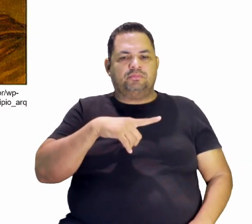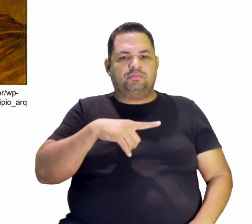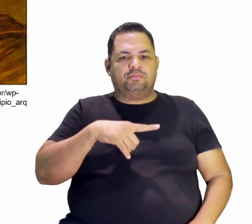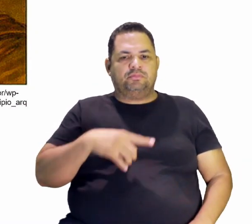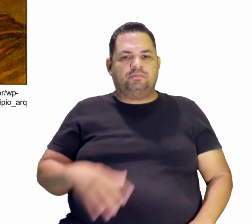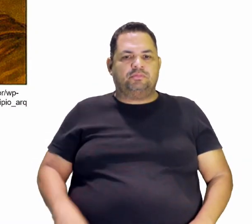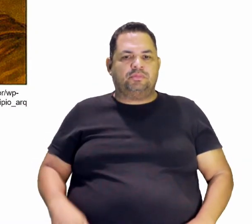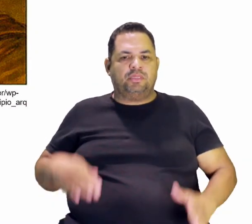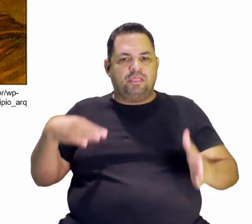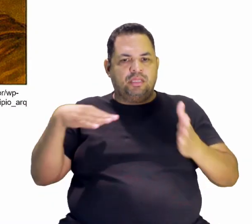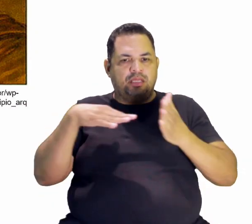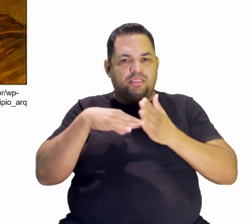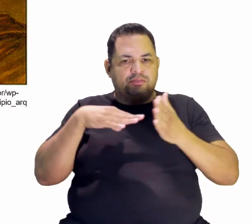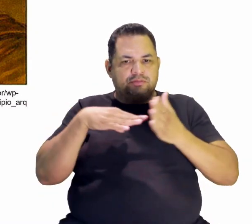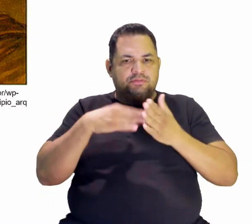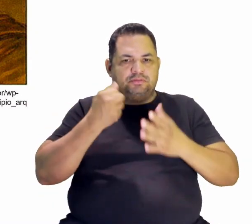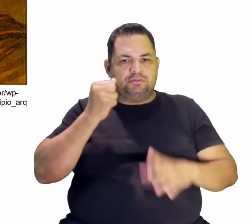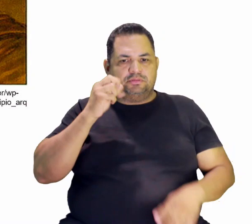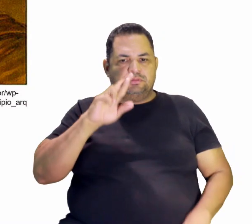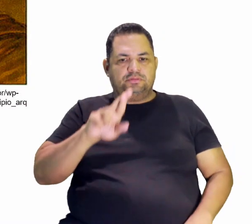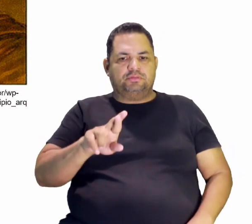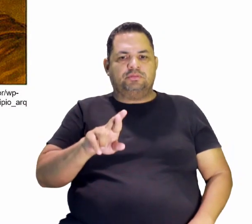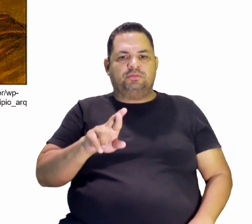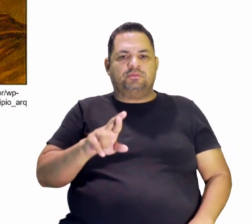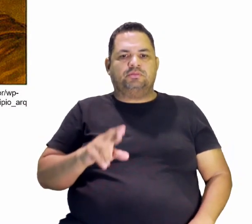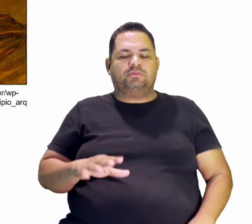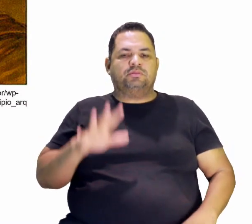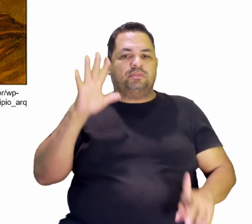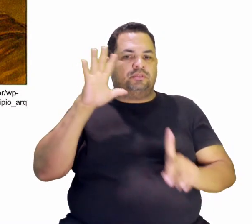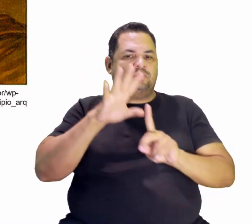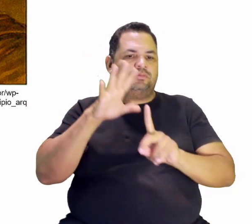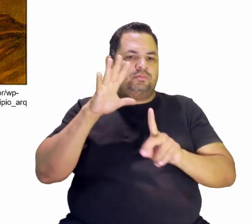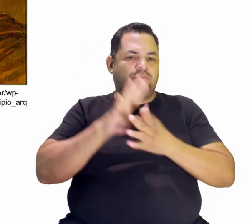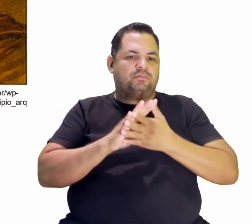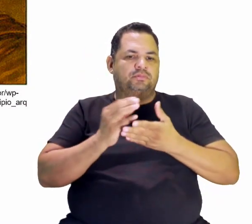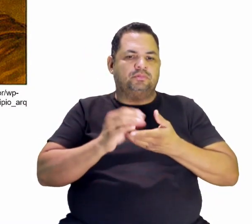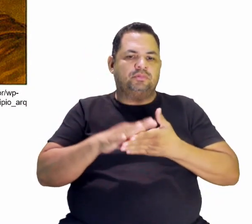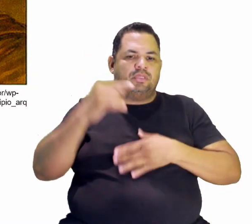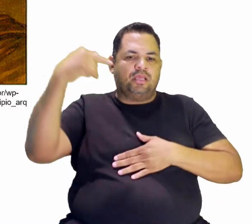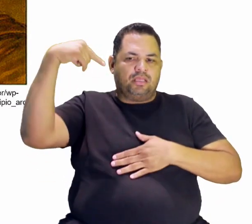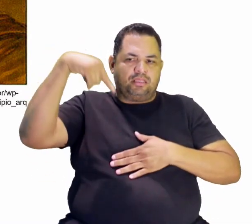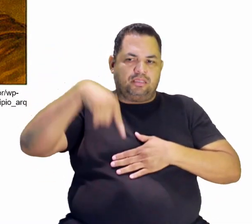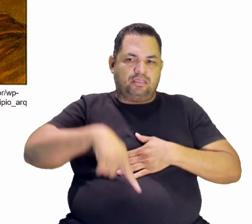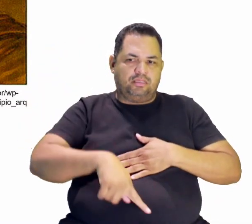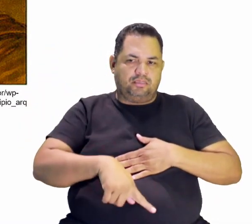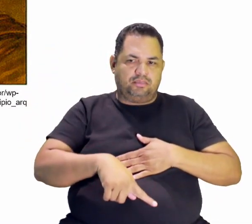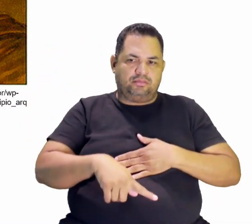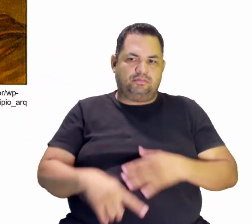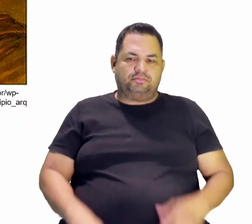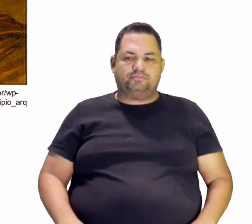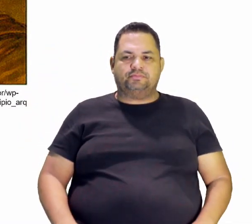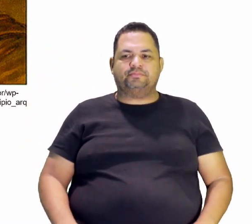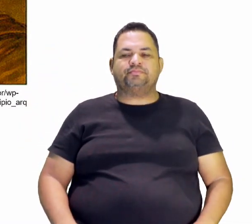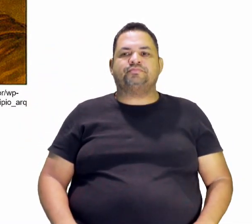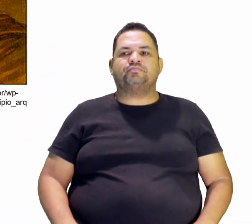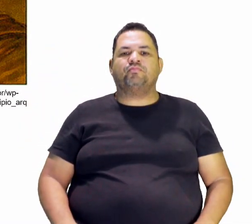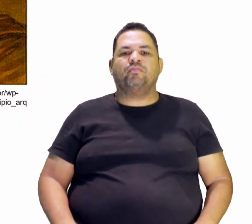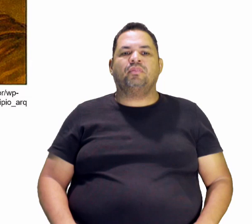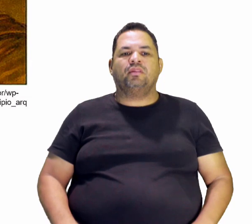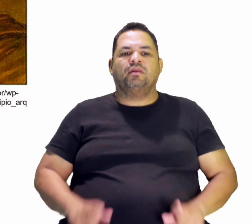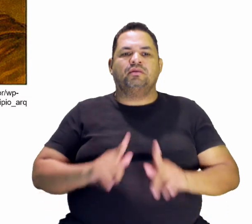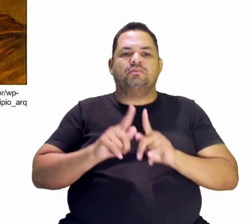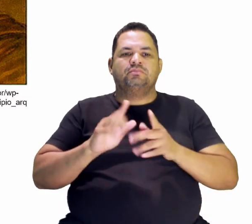chamada resistência do ar e essa resistência interfere na queda dos corpos, tá? Então, Galileu